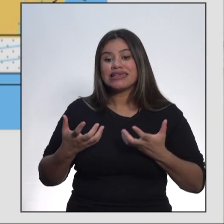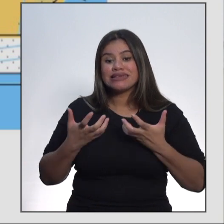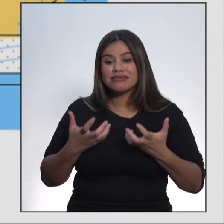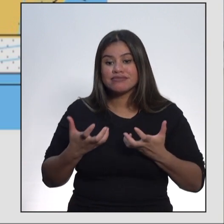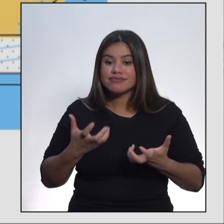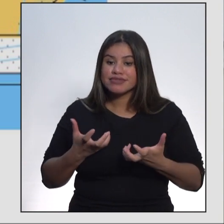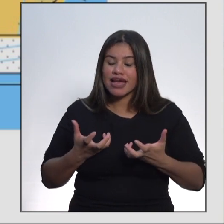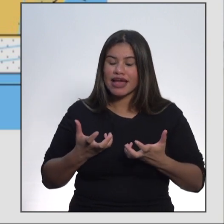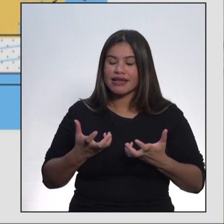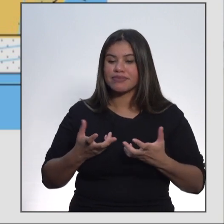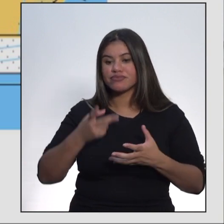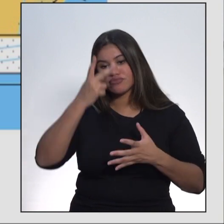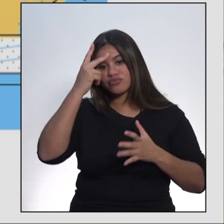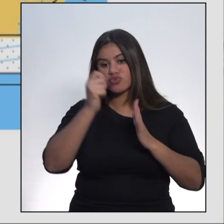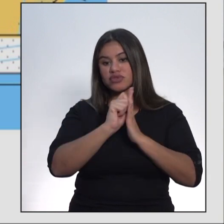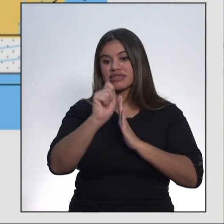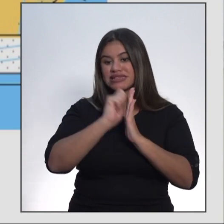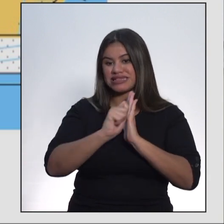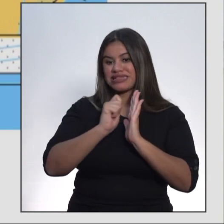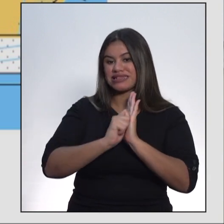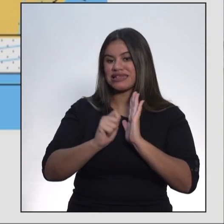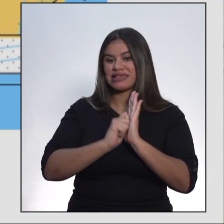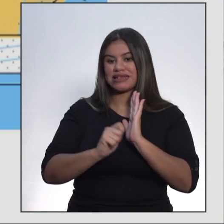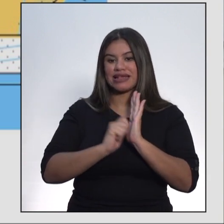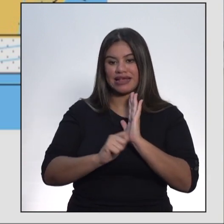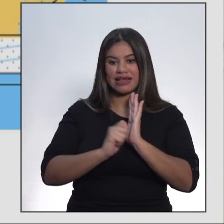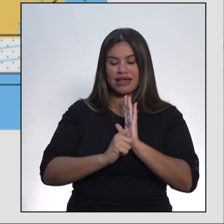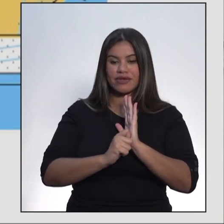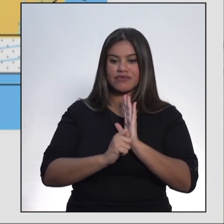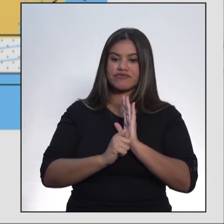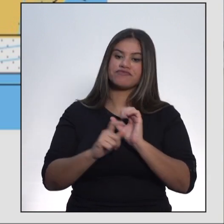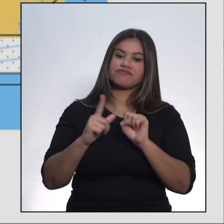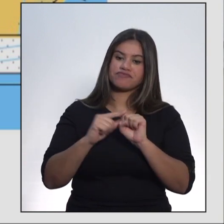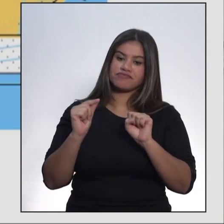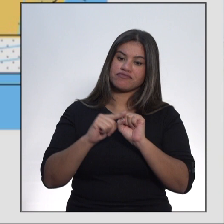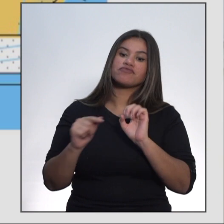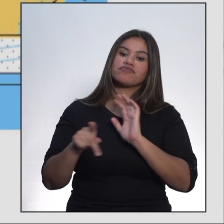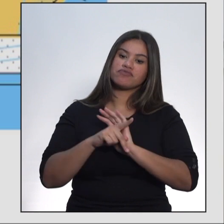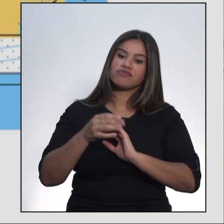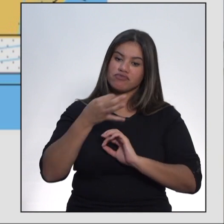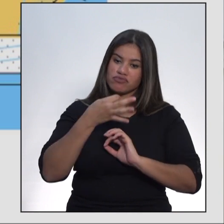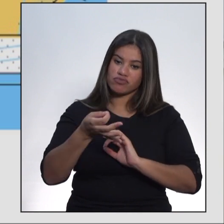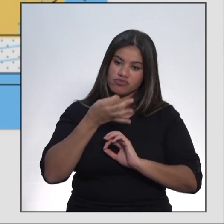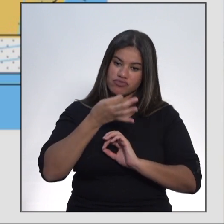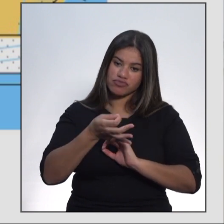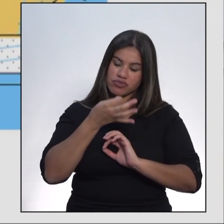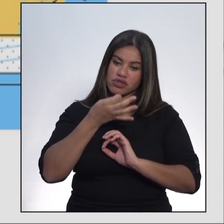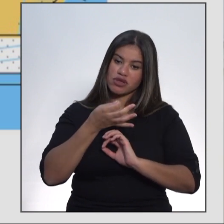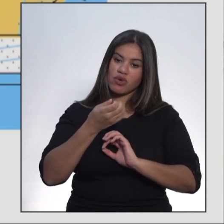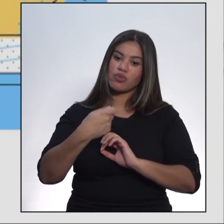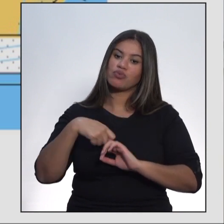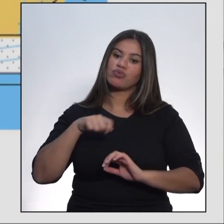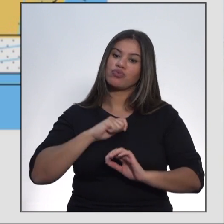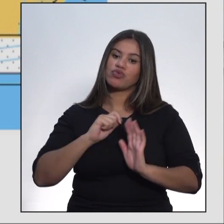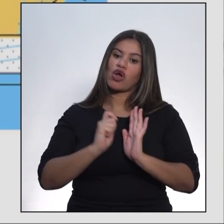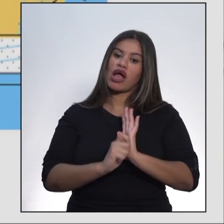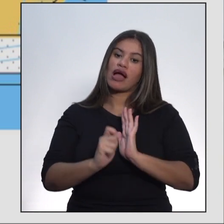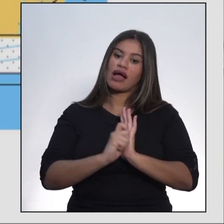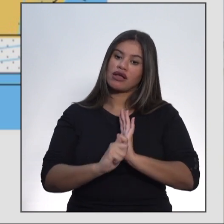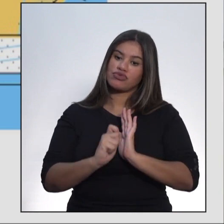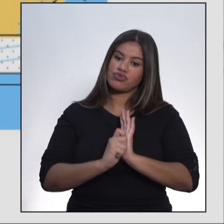que escreve um texto, né, artigo de opinião, você sendo um autor, você tem